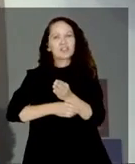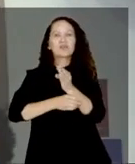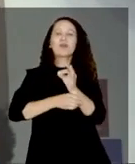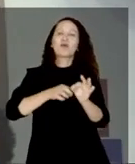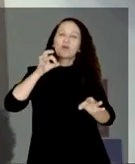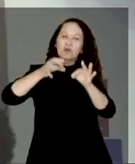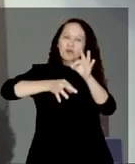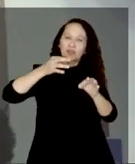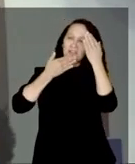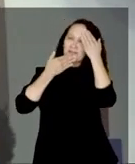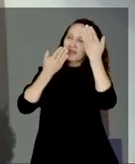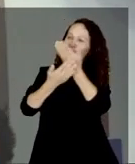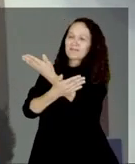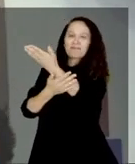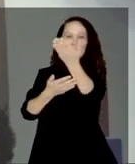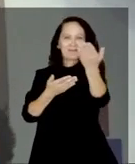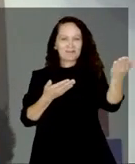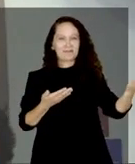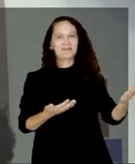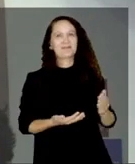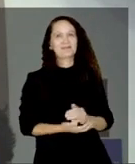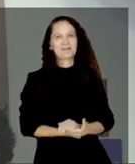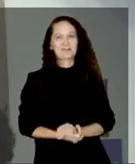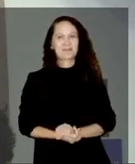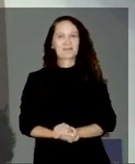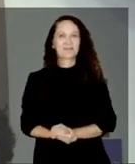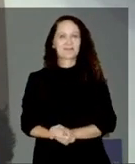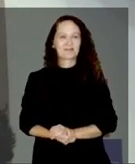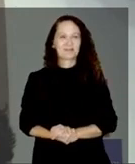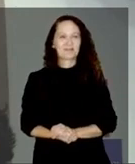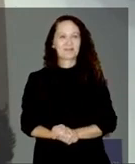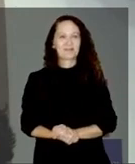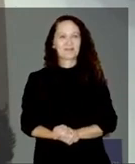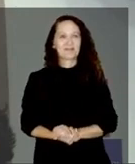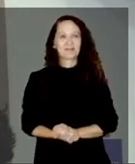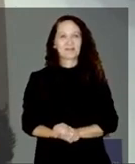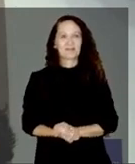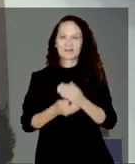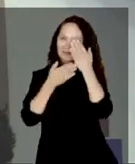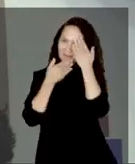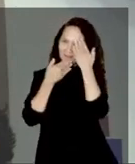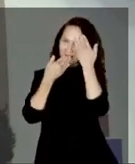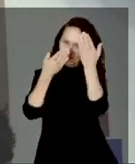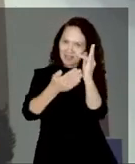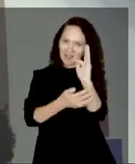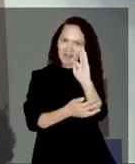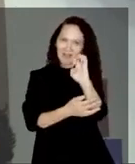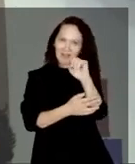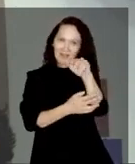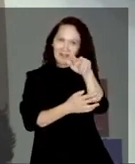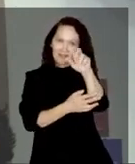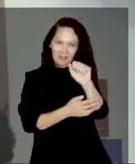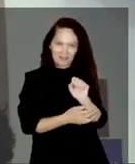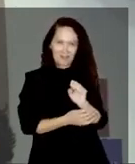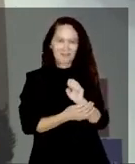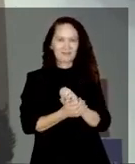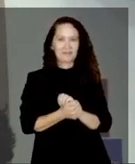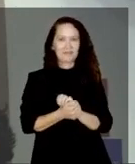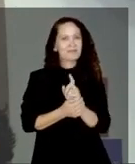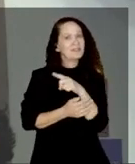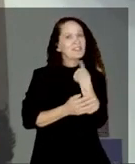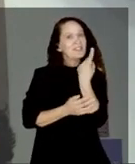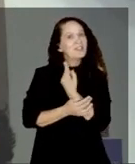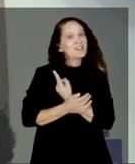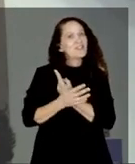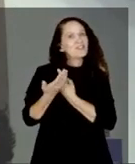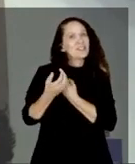mais felicidade para todos. A cultura é, para nós, é um remédio, a cultura para nós é um